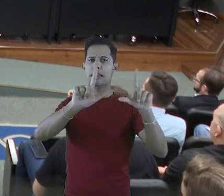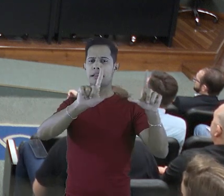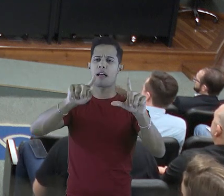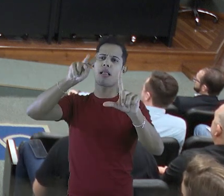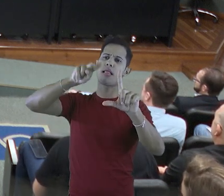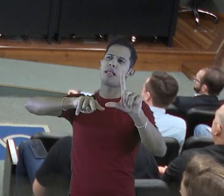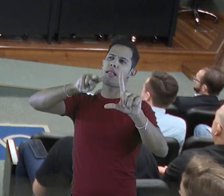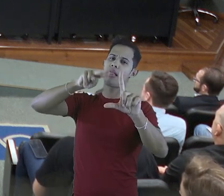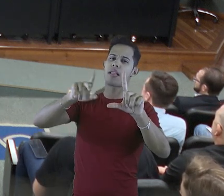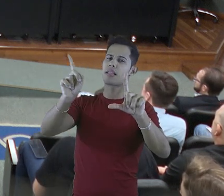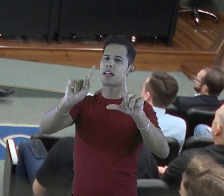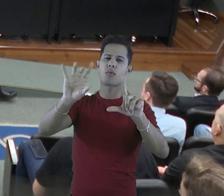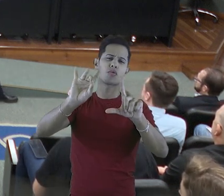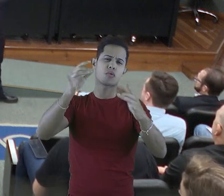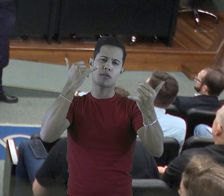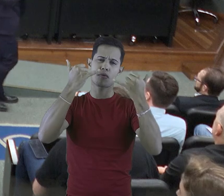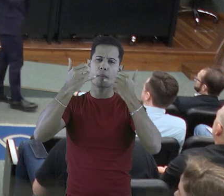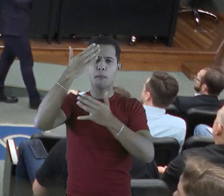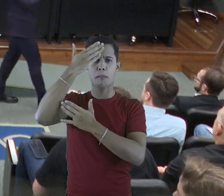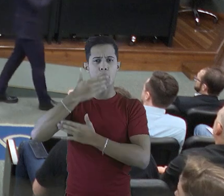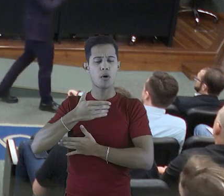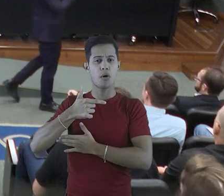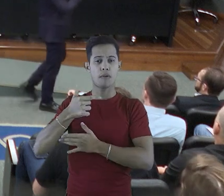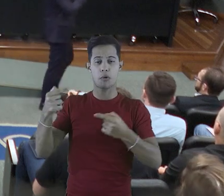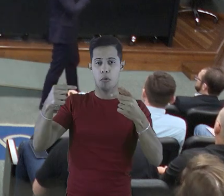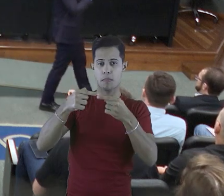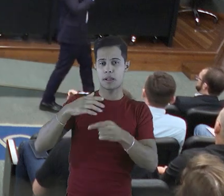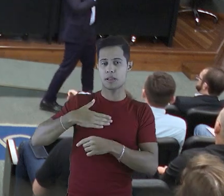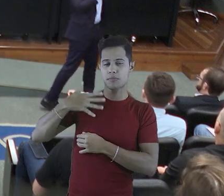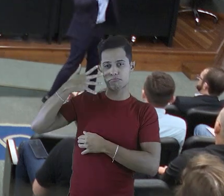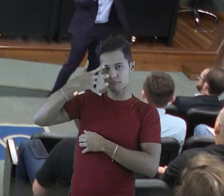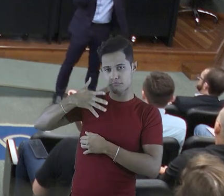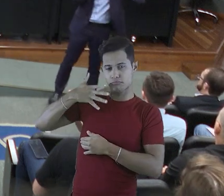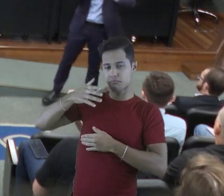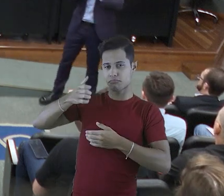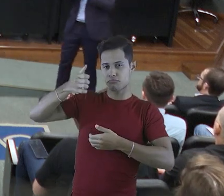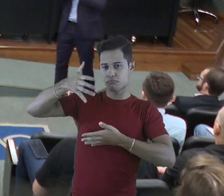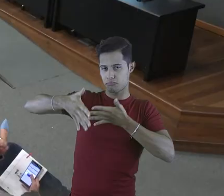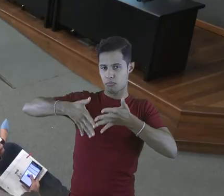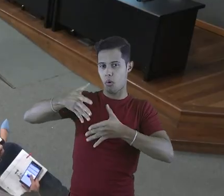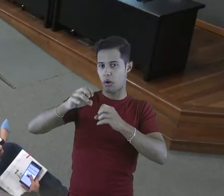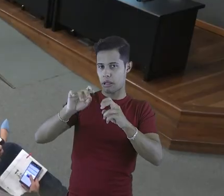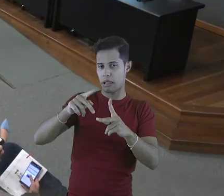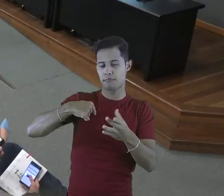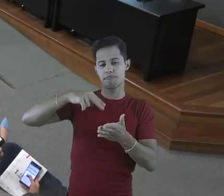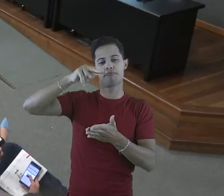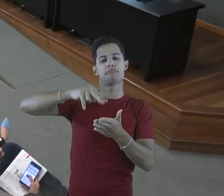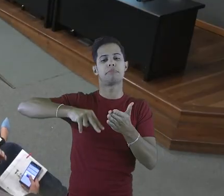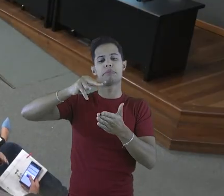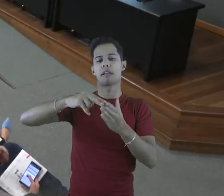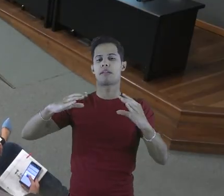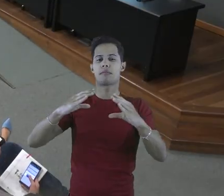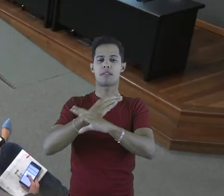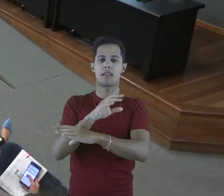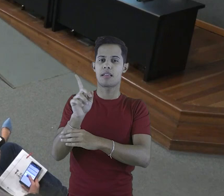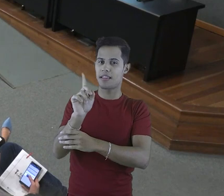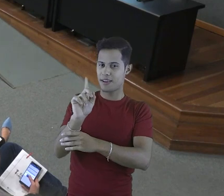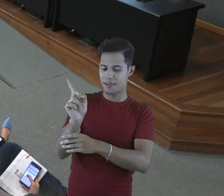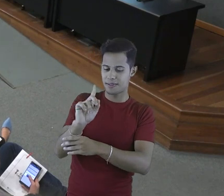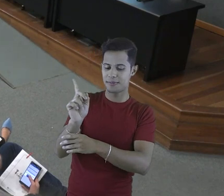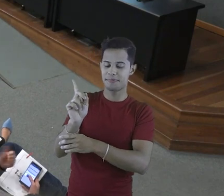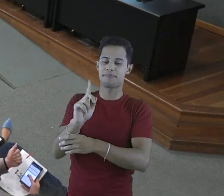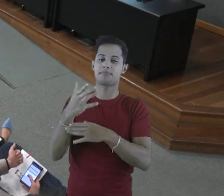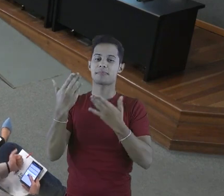perceberam que eu não fico lendo slide. Então, aqui o slide é só adicional. Aqui eu estou trazendo algumas provas do que eu falei. Então, não vou ler tudo.